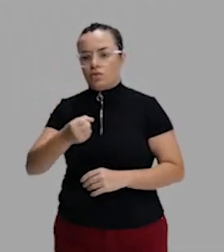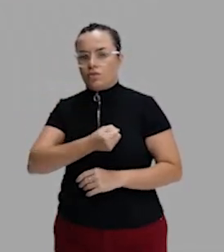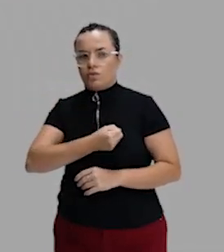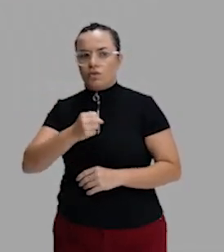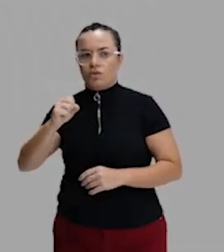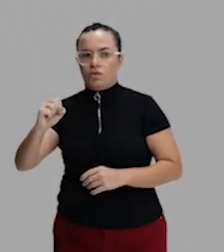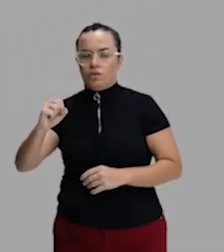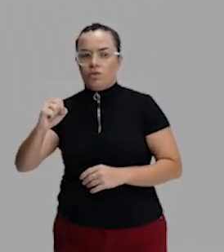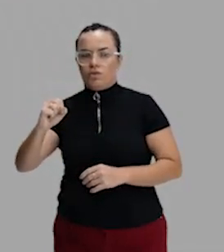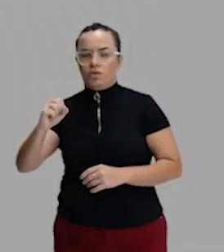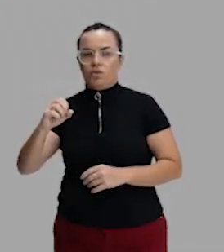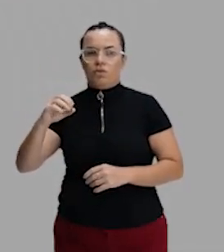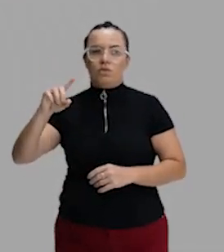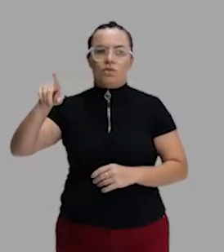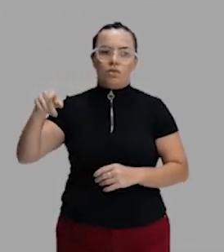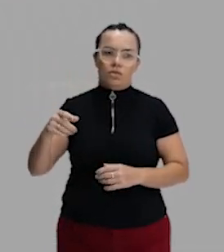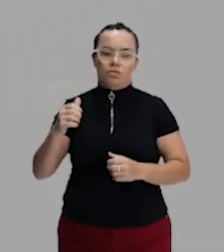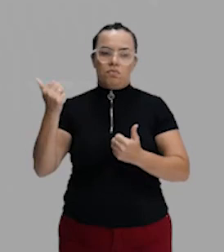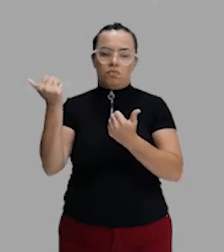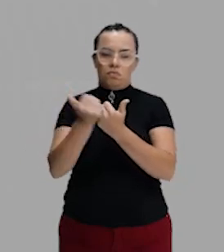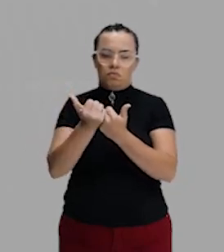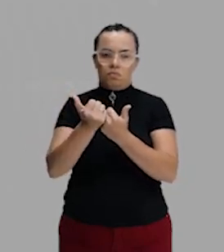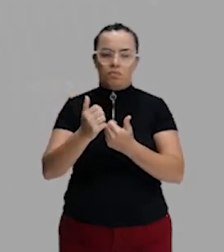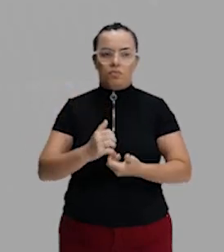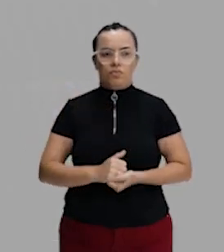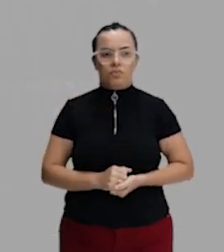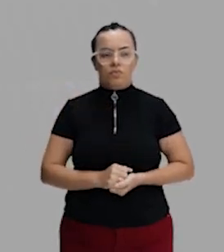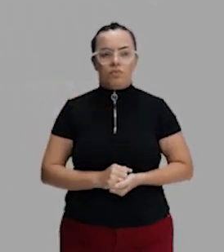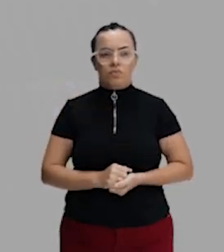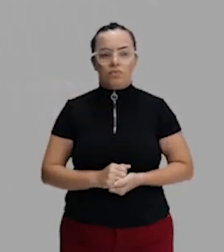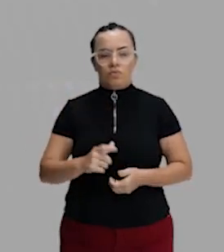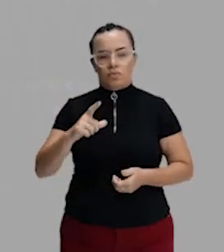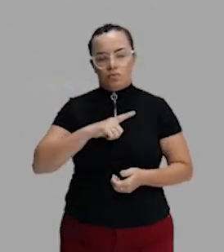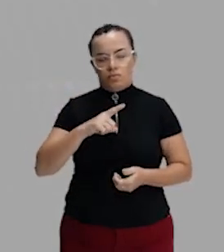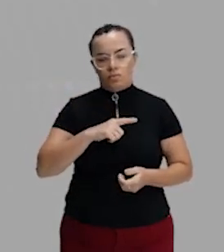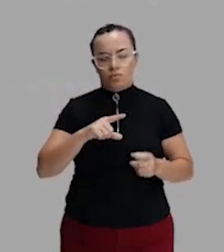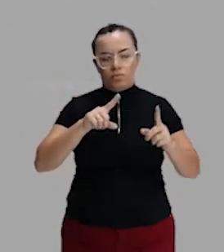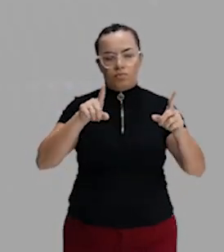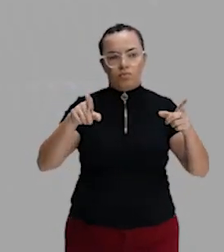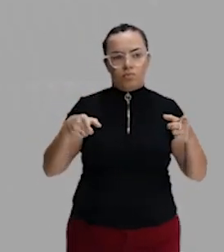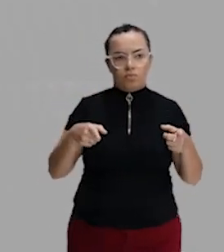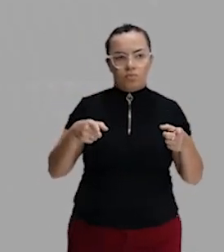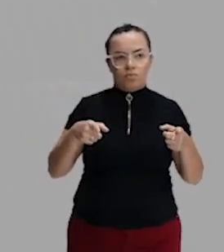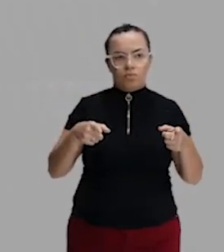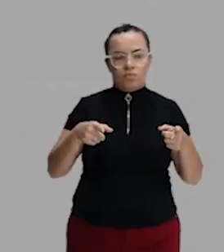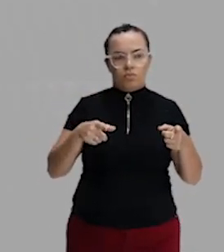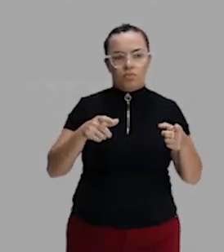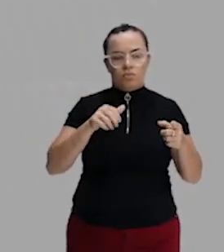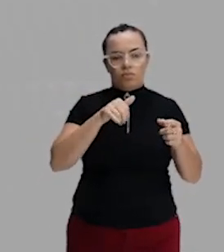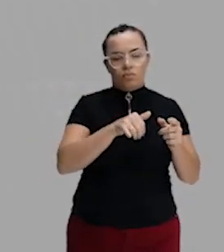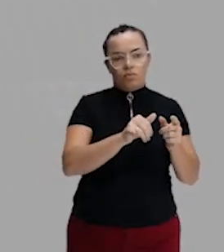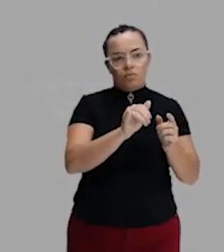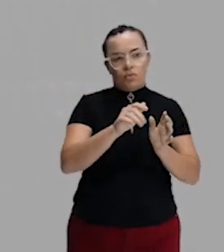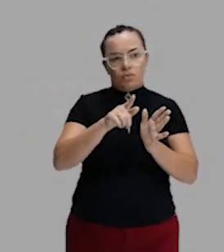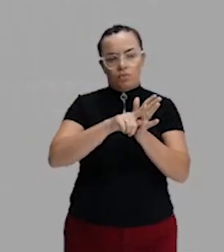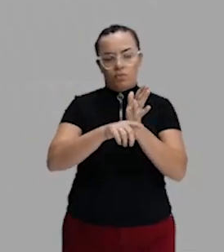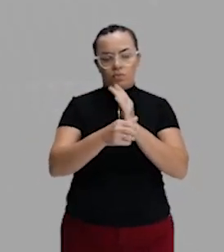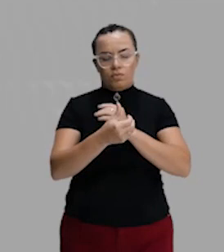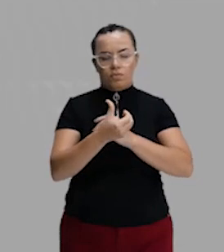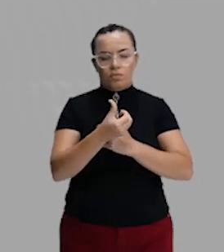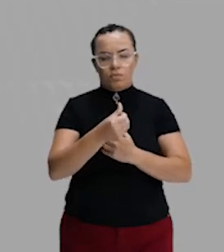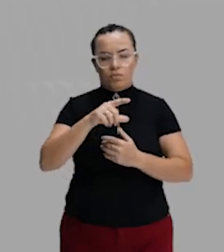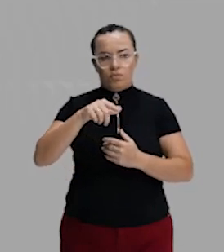É isso? Aí vamos só substituir. Nós vamos ter y menos 6 ao